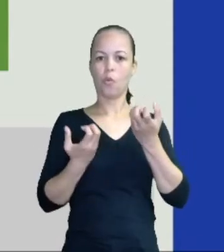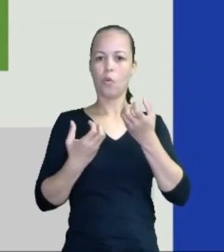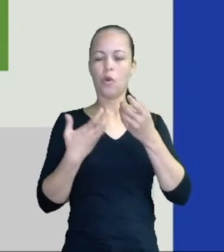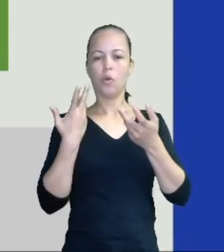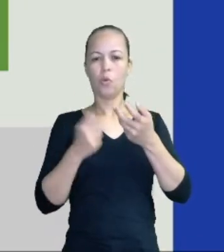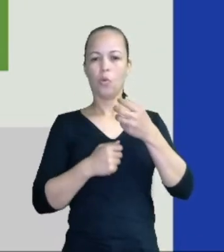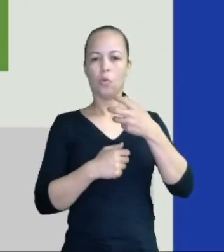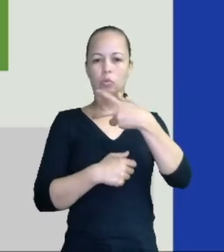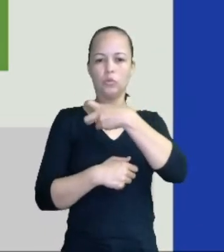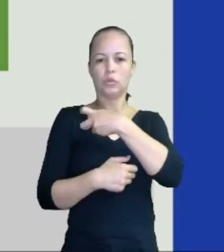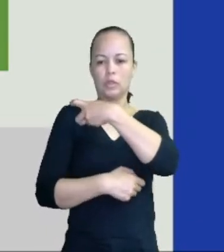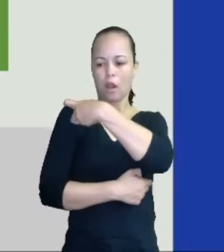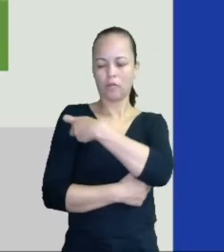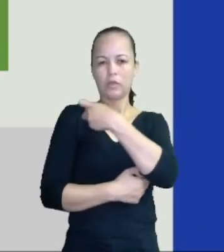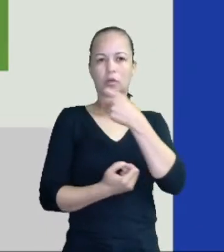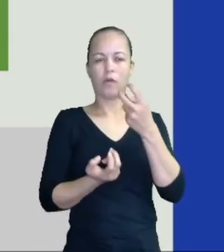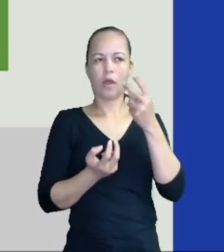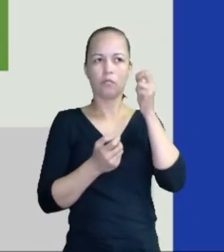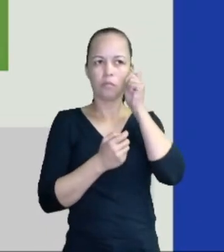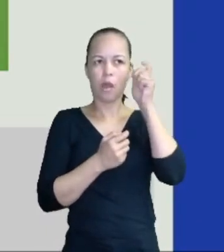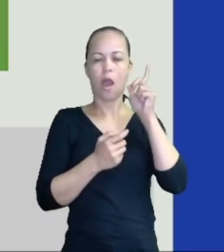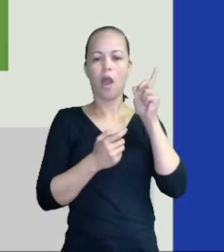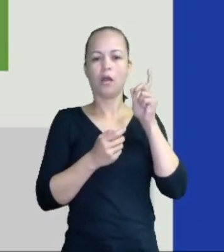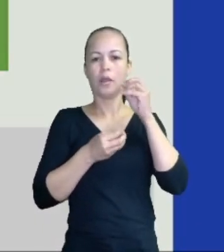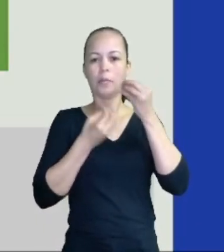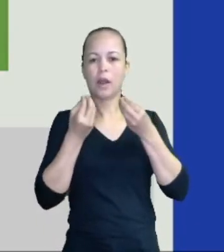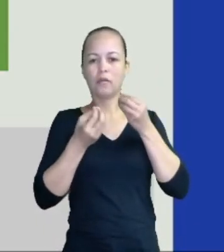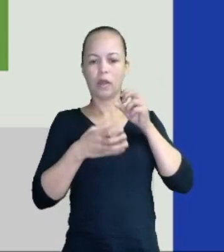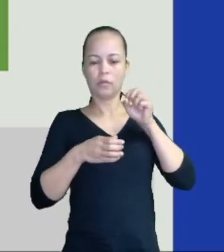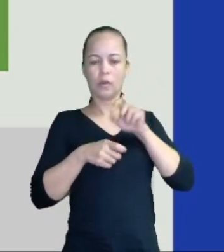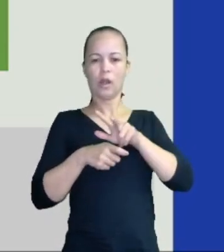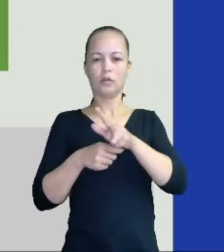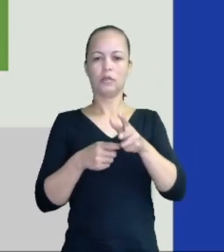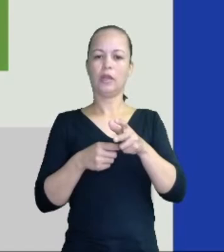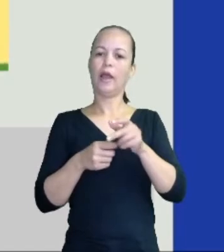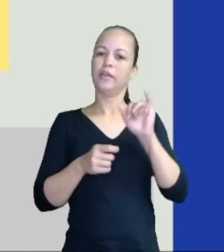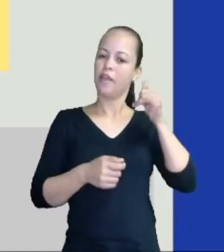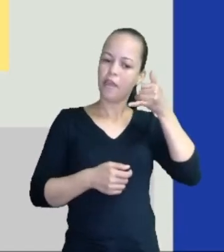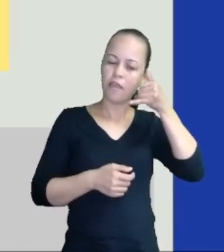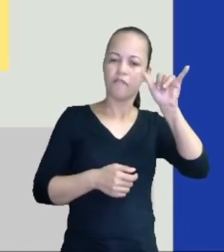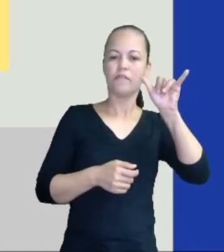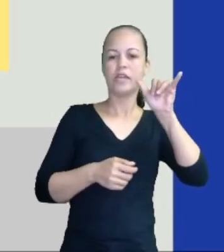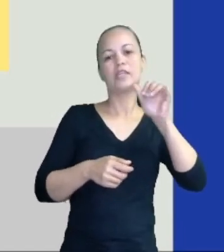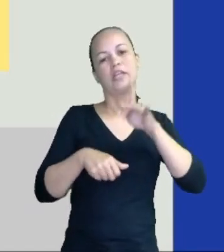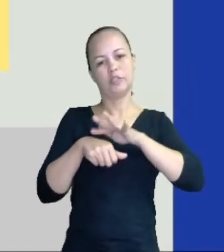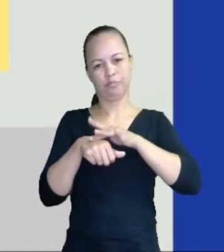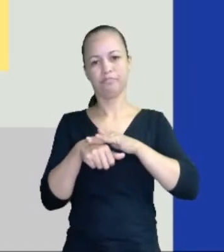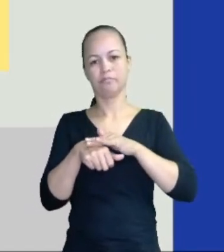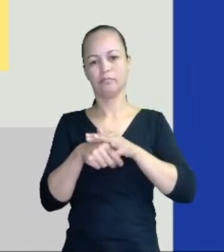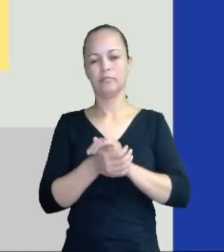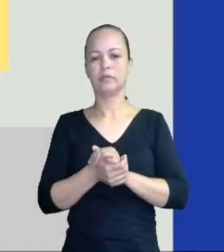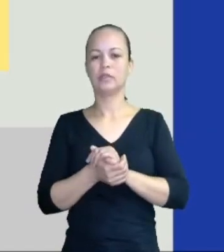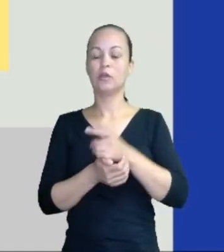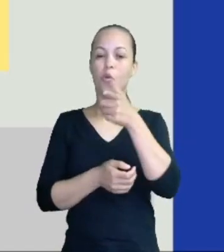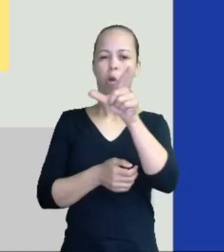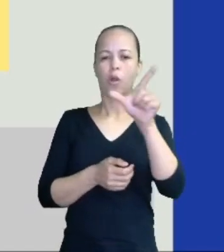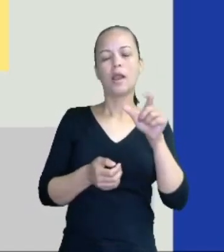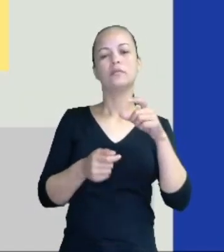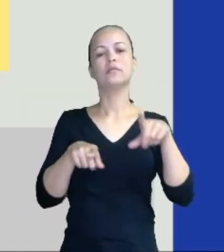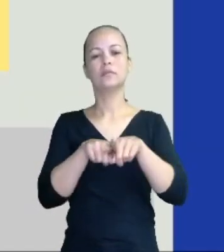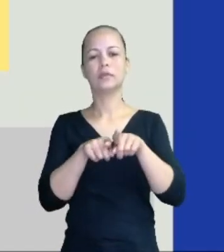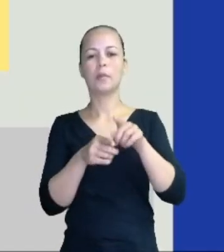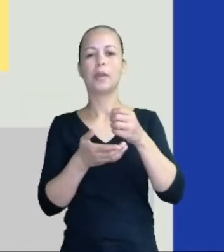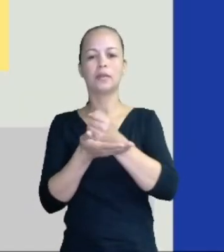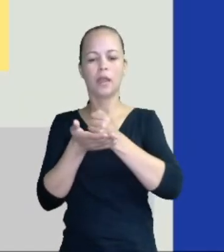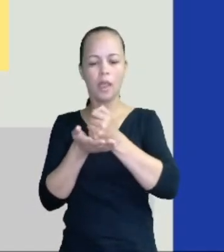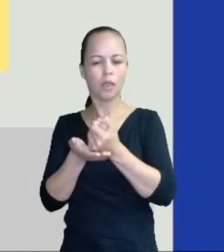se lembrar e poderá agir. Assim, evitamos ficar doentes. Por outro lado, temos os remédios, que podem